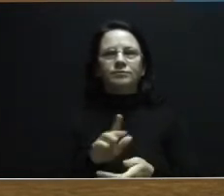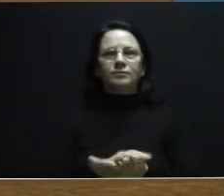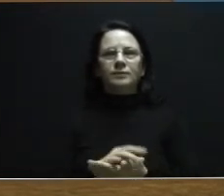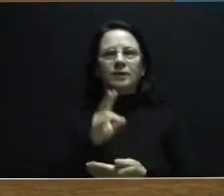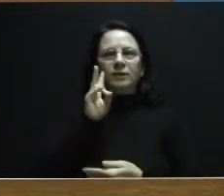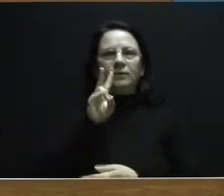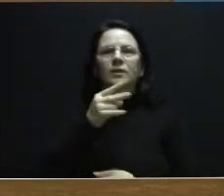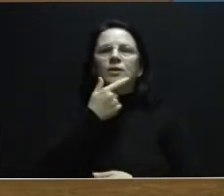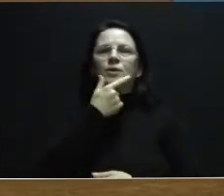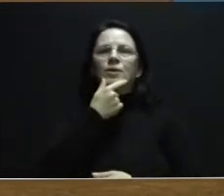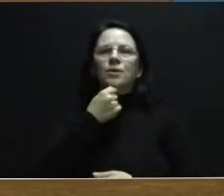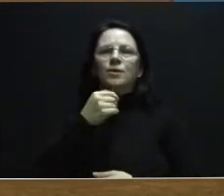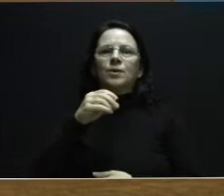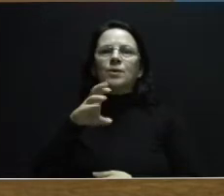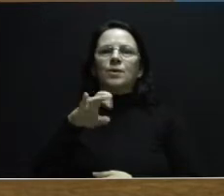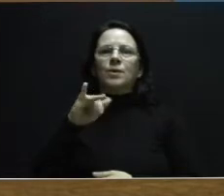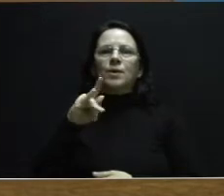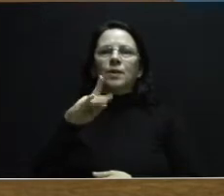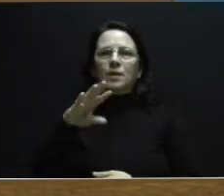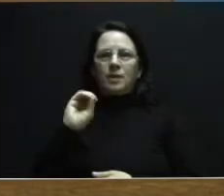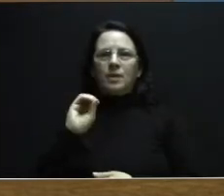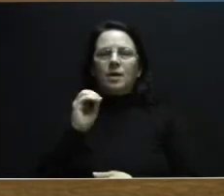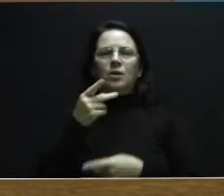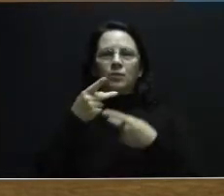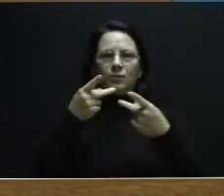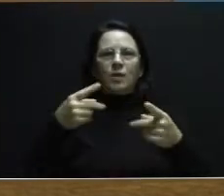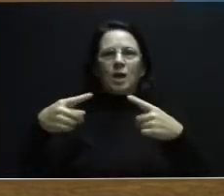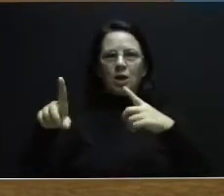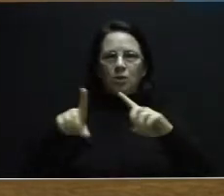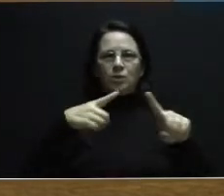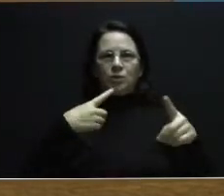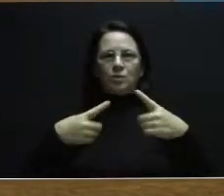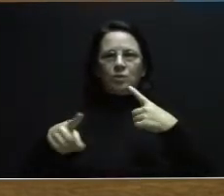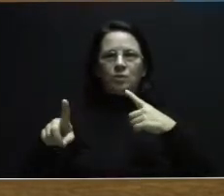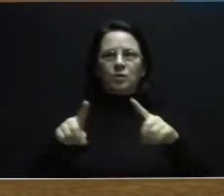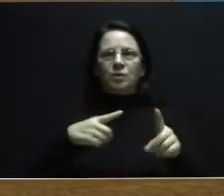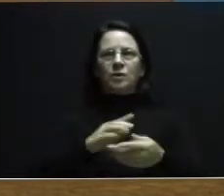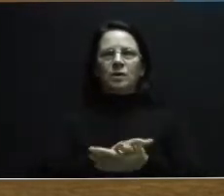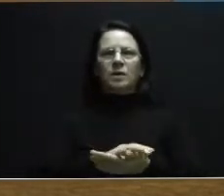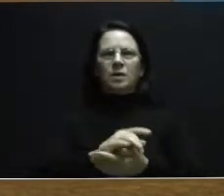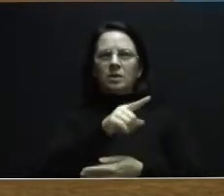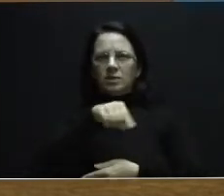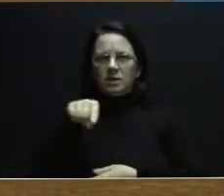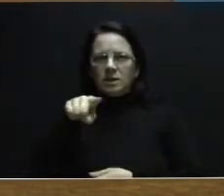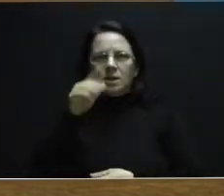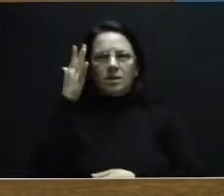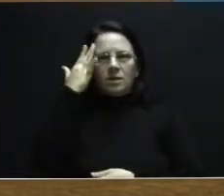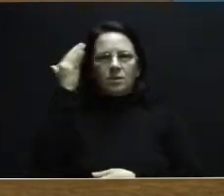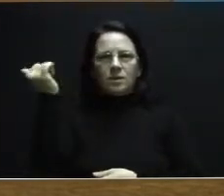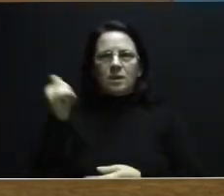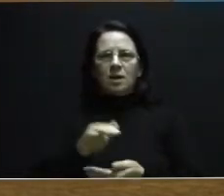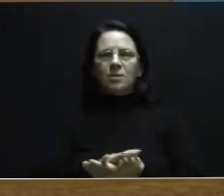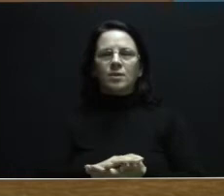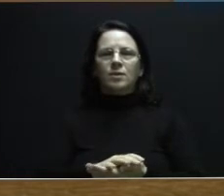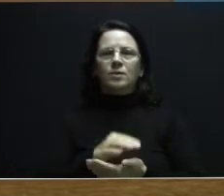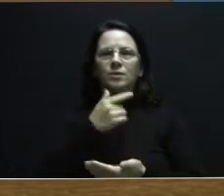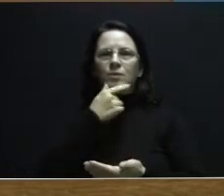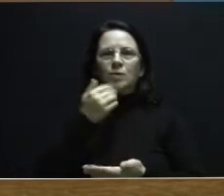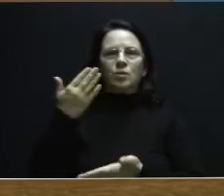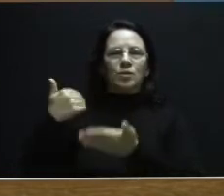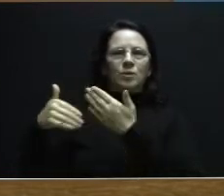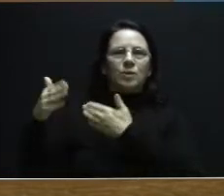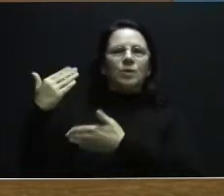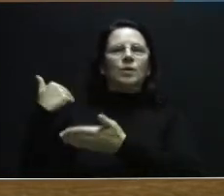Célio Pérez e os músicos católicos, eu sei que muitos não sabem, ainda falei ali para o bispo, o Célio é um grande celeiro nosso